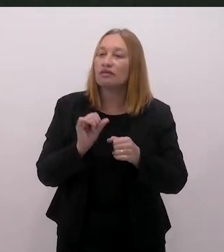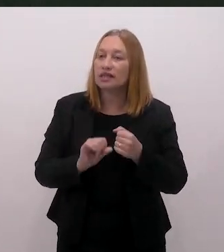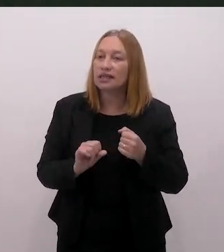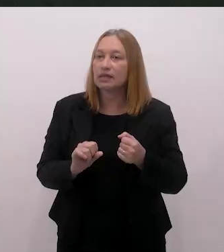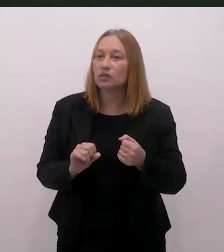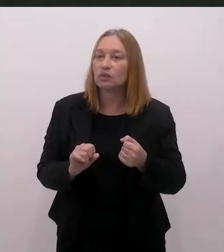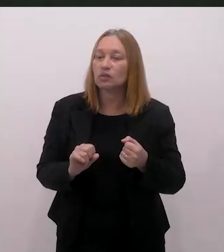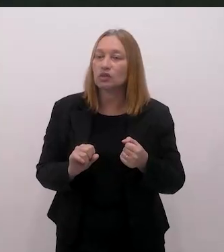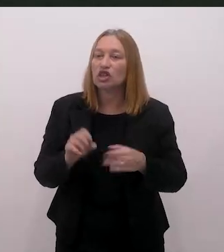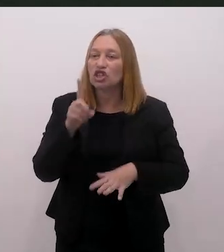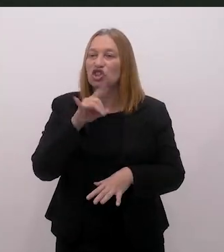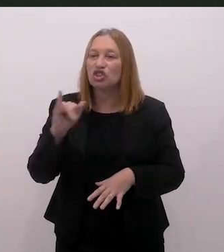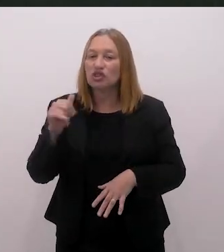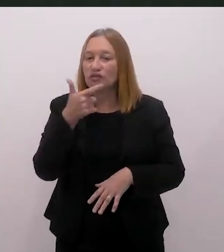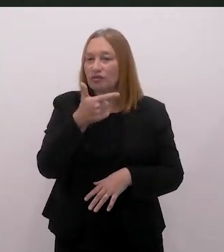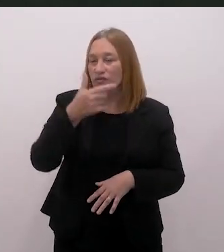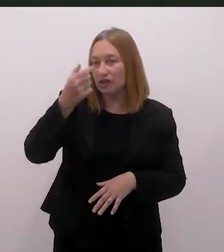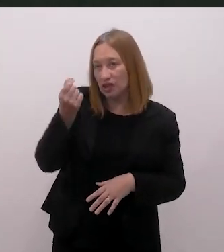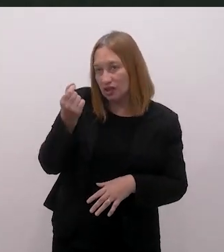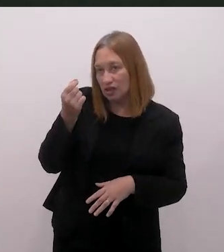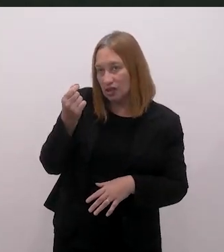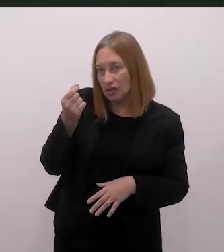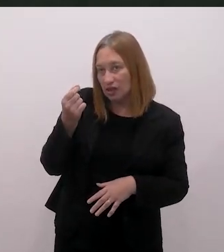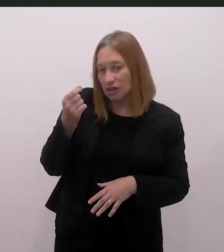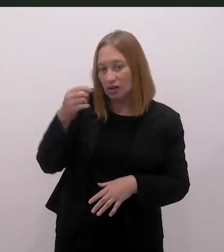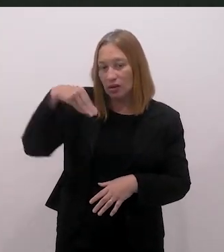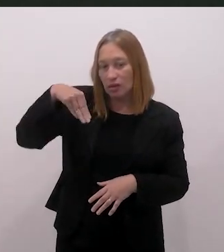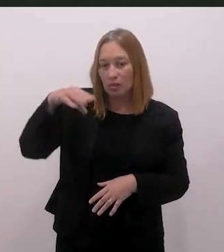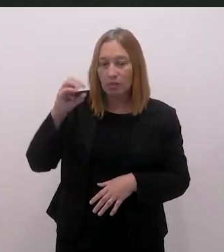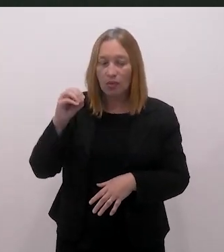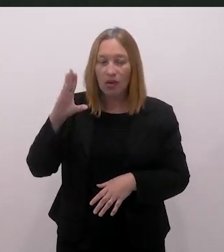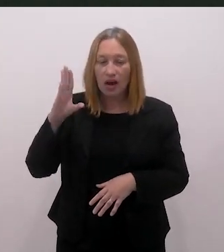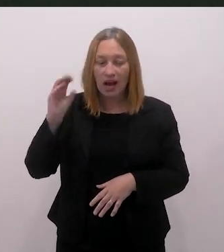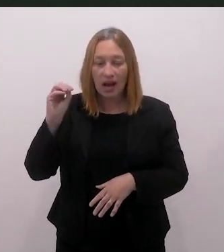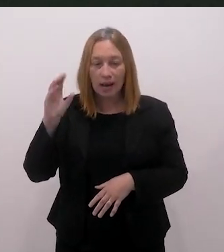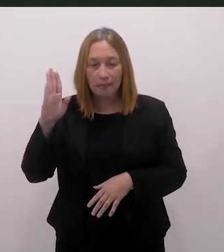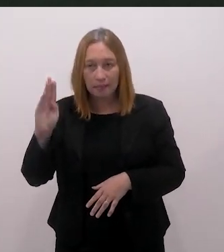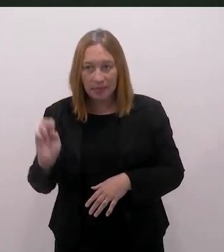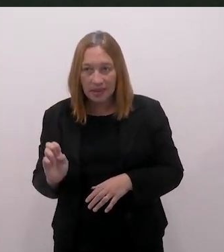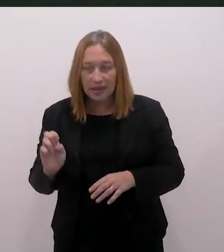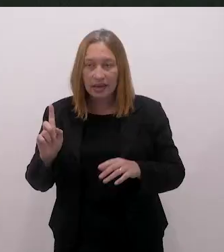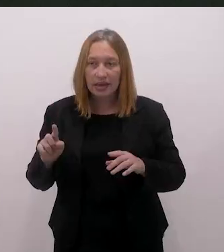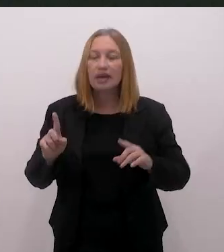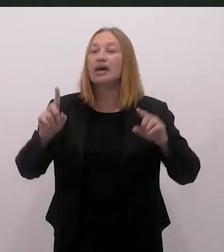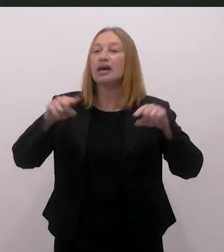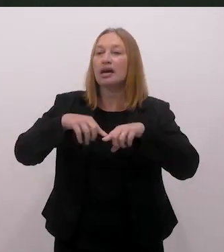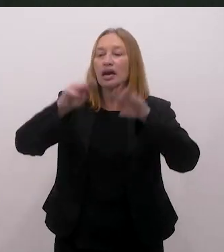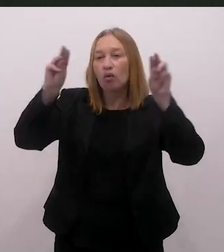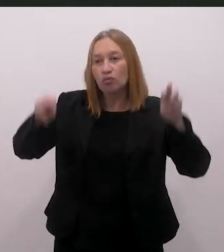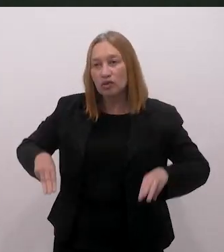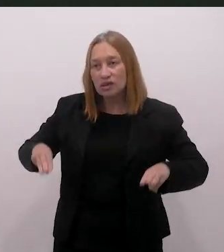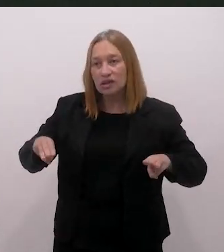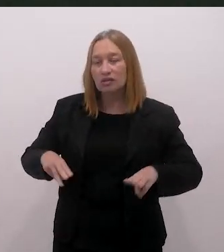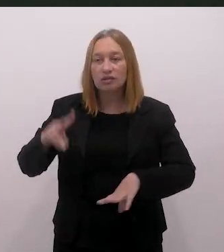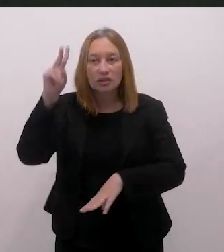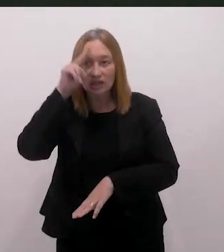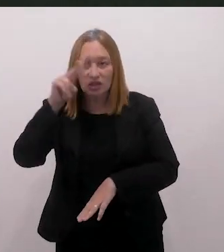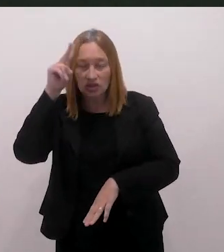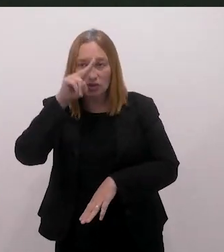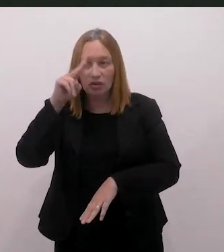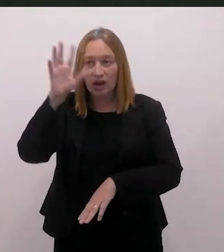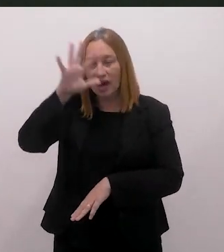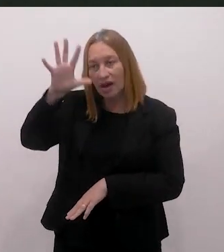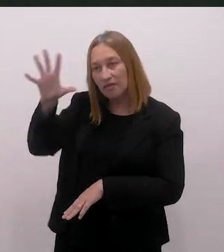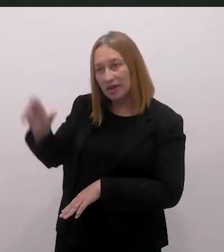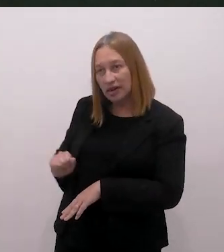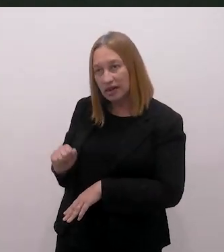E a gente vai estar fazendo no dia 20 o MUCAB, que é o Museu da